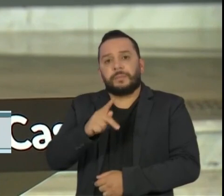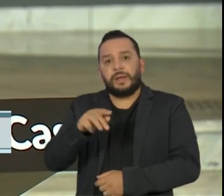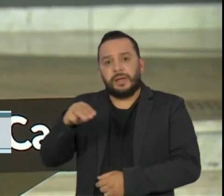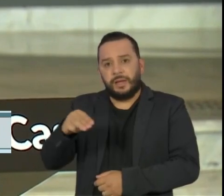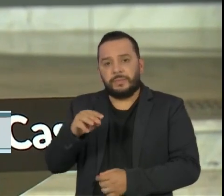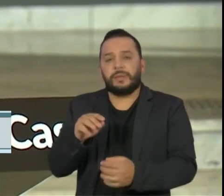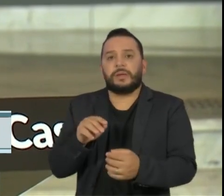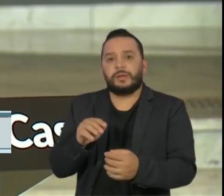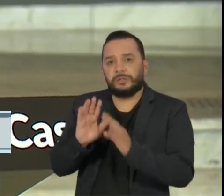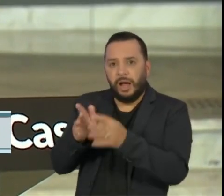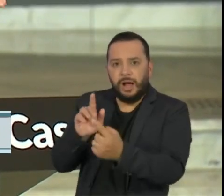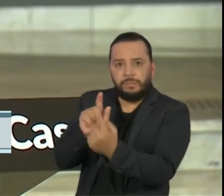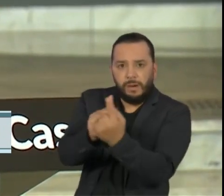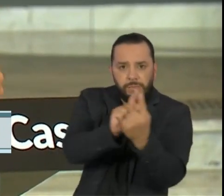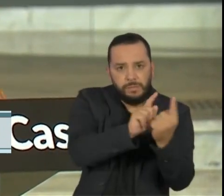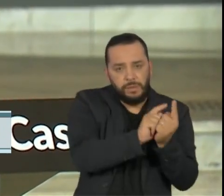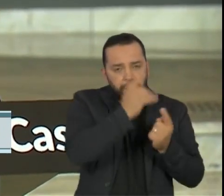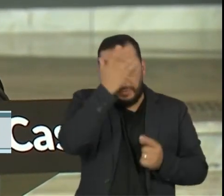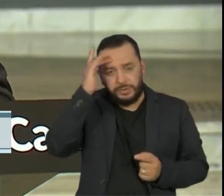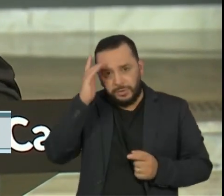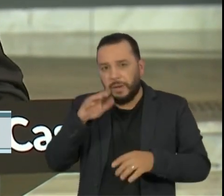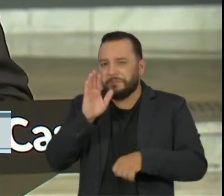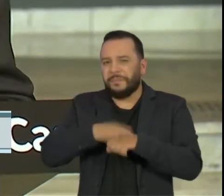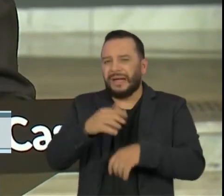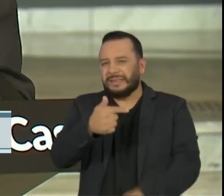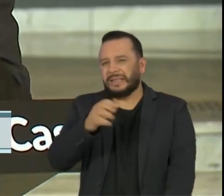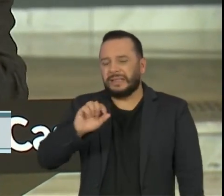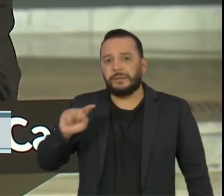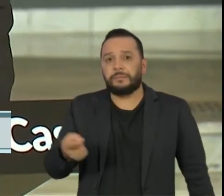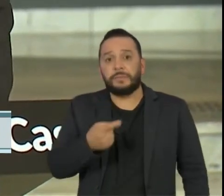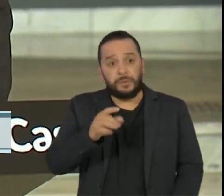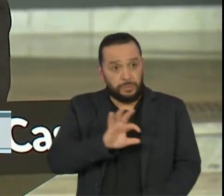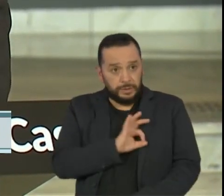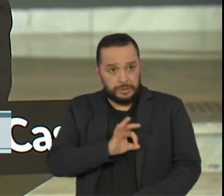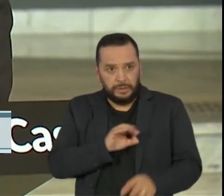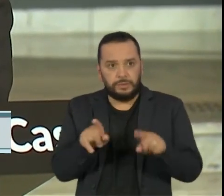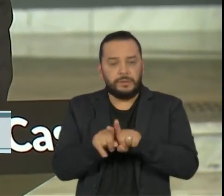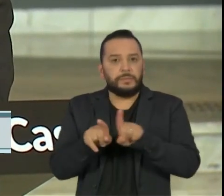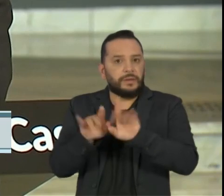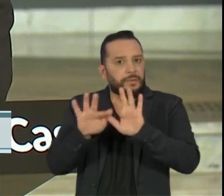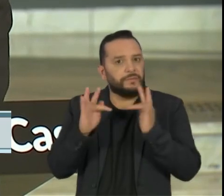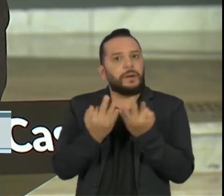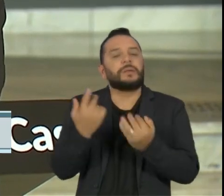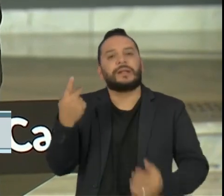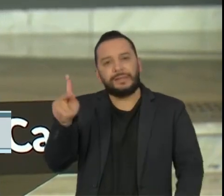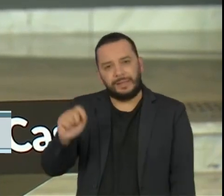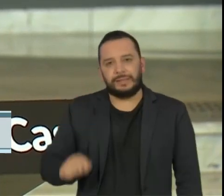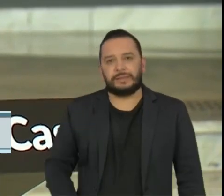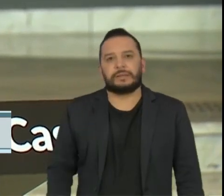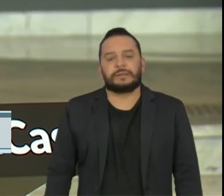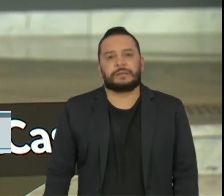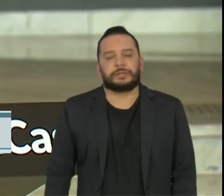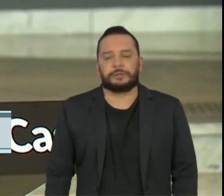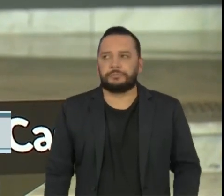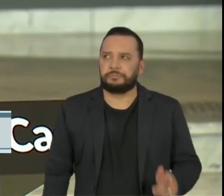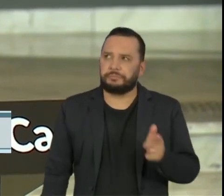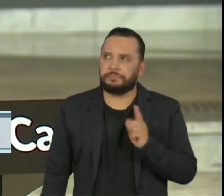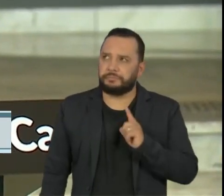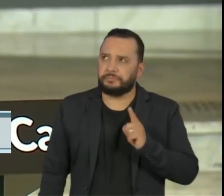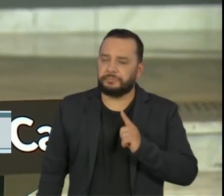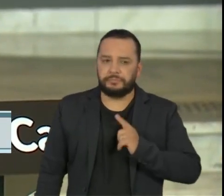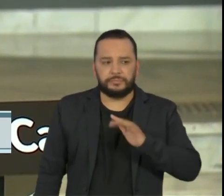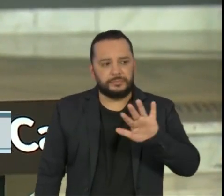na população que foi estudada, foram mais de 70 mil policiais e seus familiares, nós tivemos uma prevalência em torno